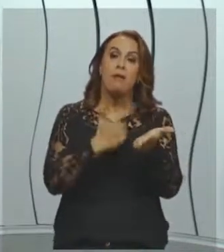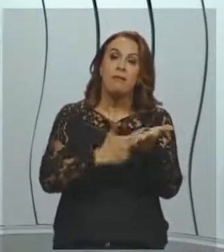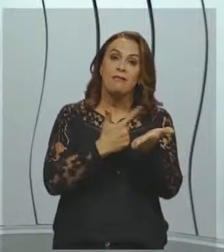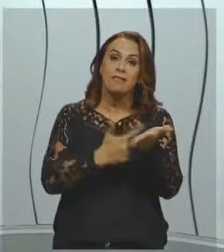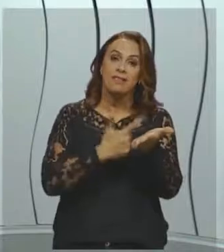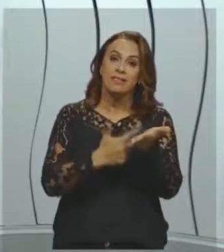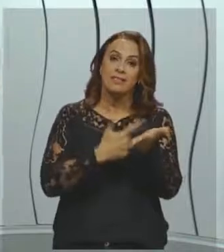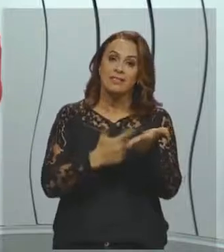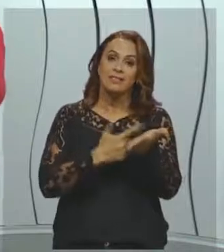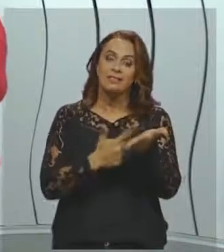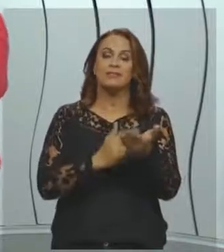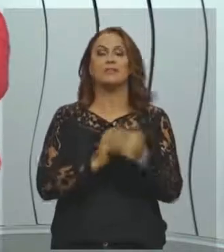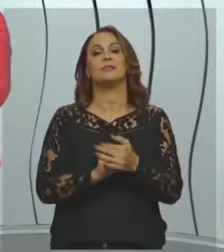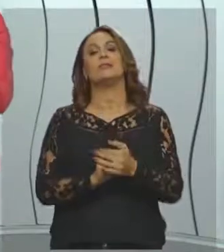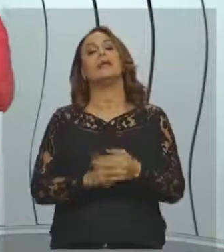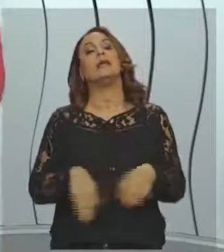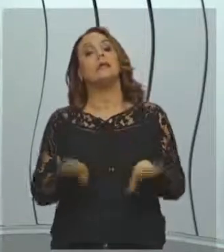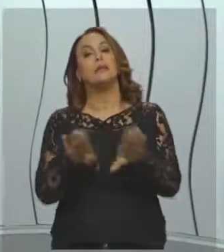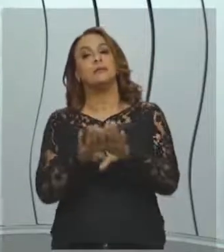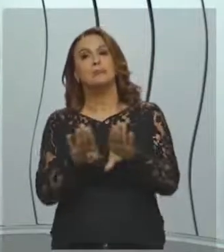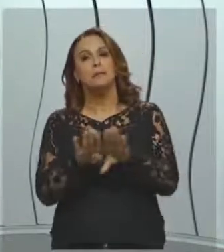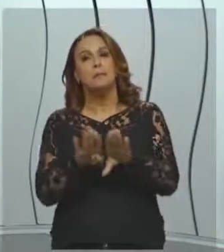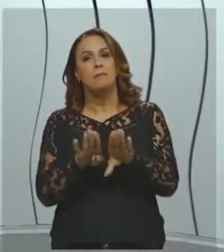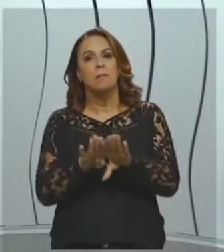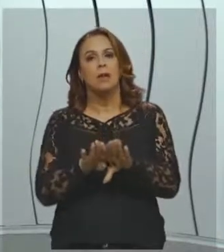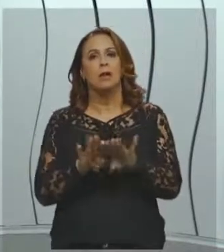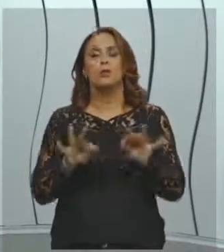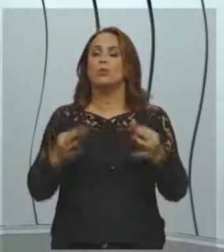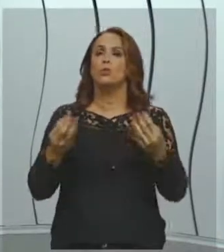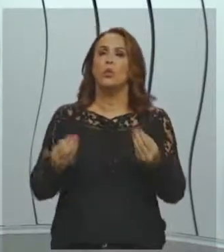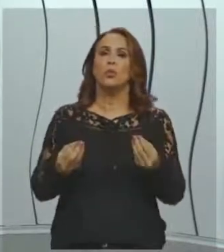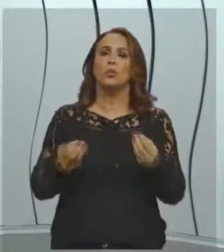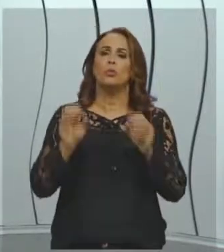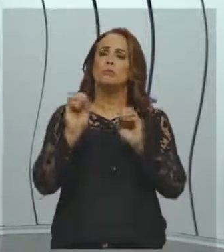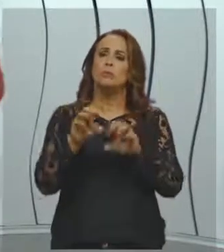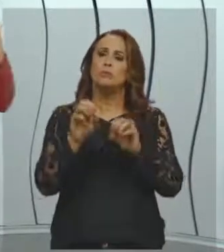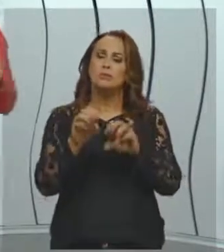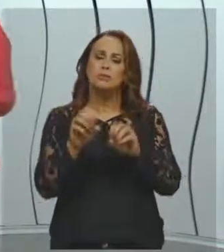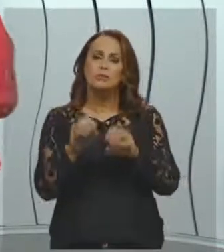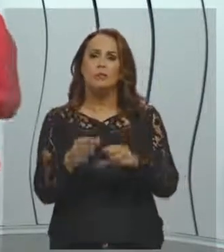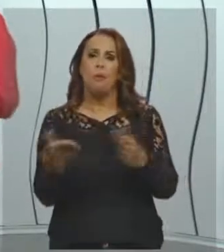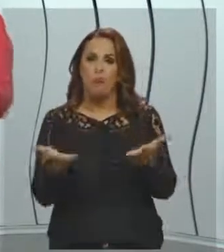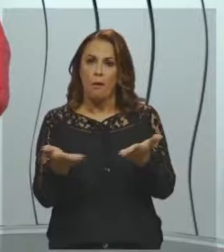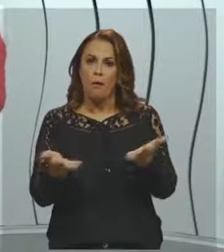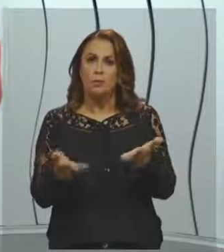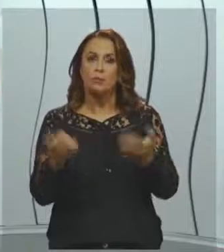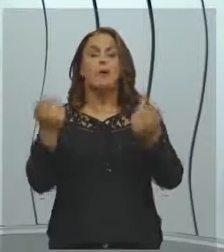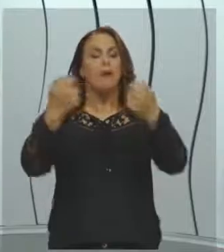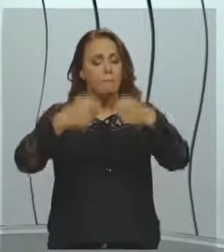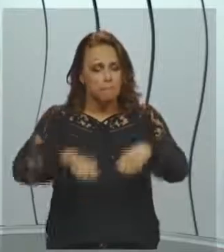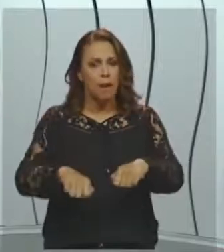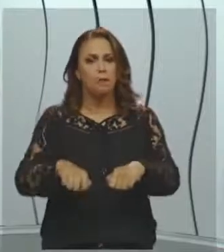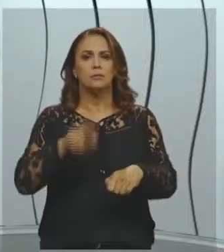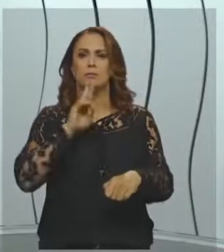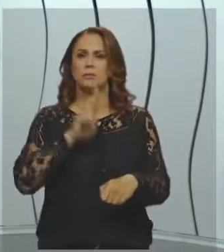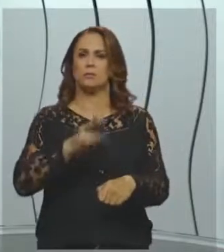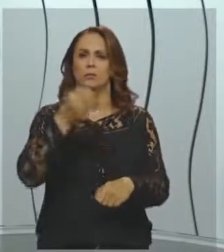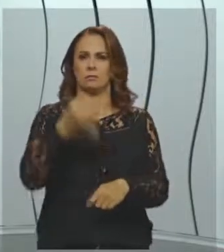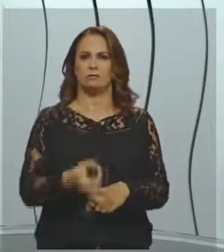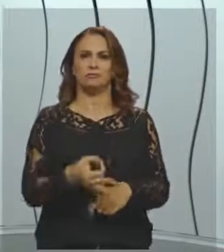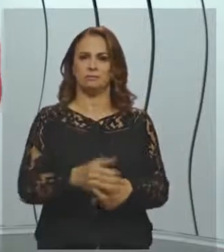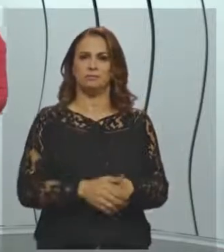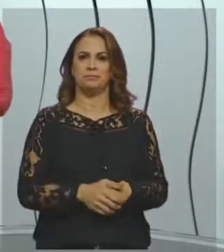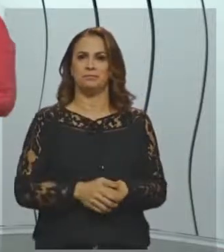também pelo que você aprendeu, pelo que você assimilou aqui na aula, dá para você responder essas